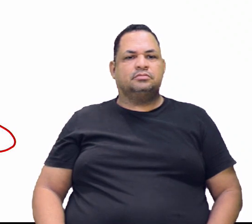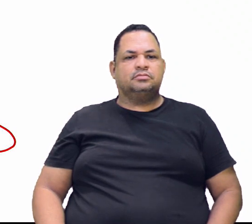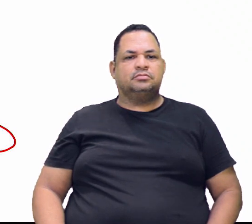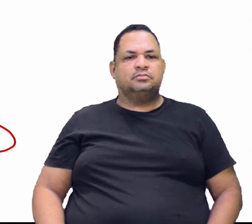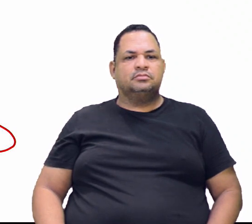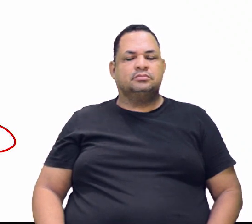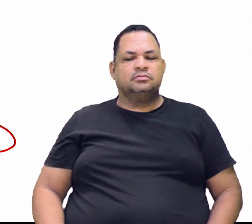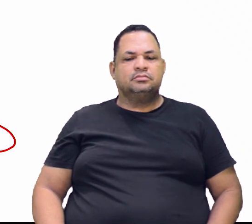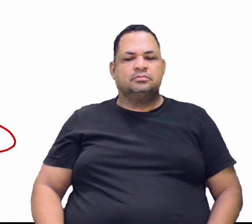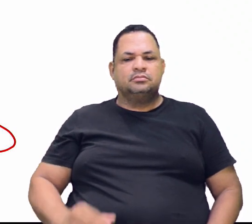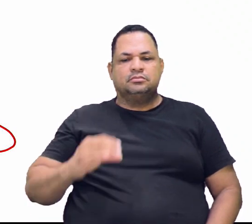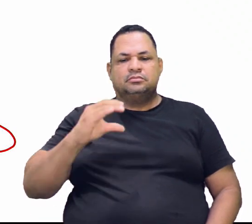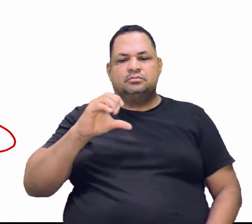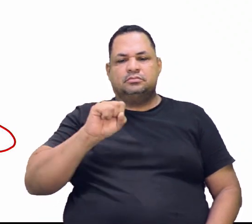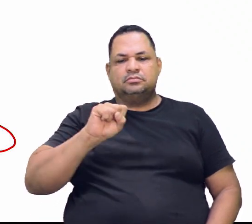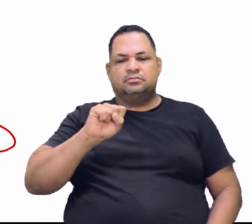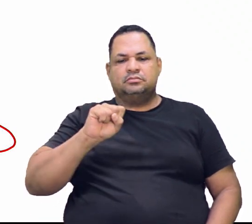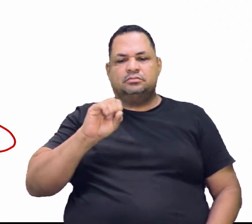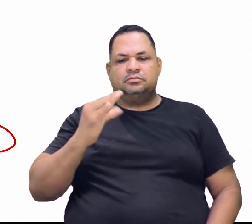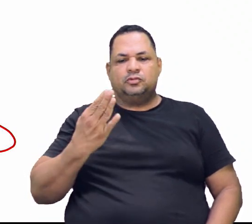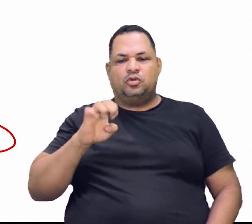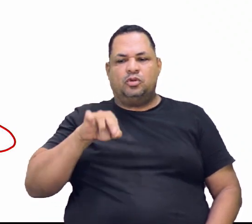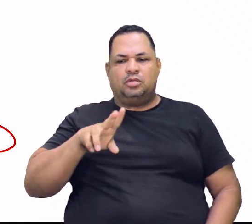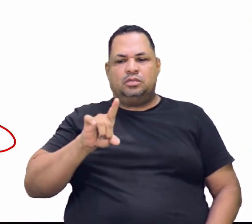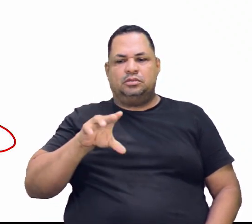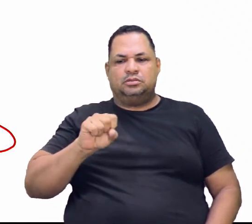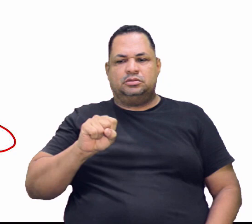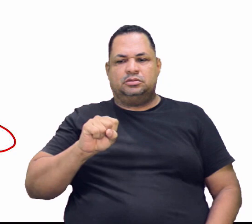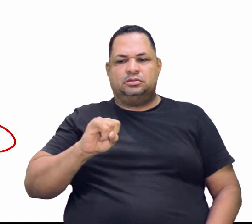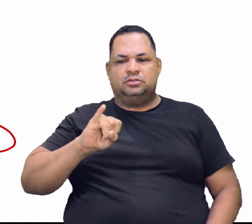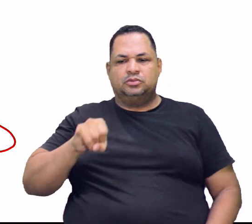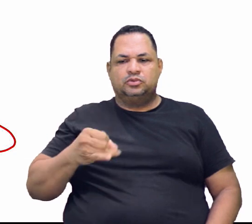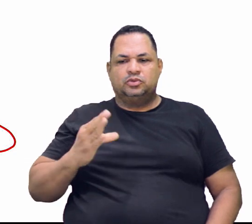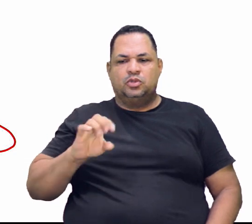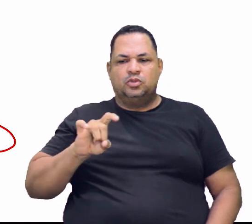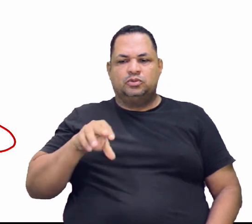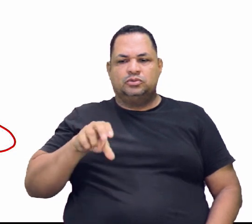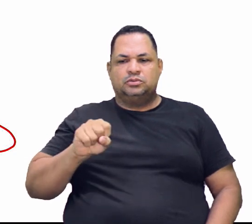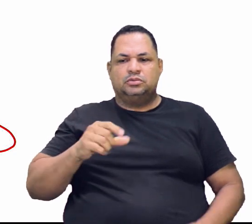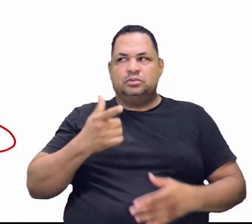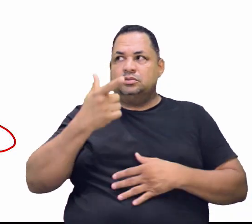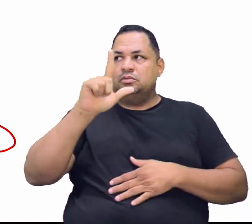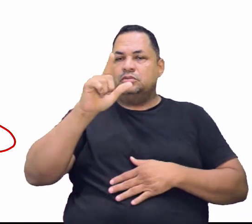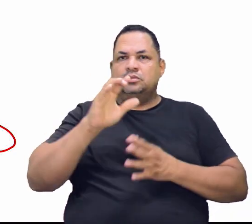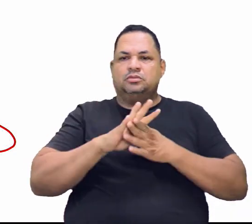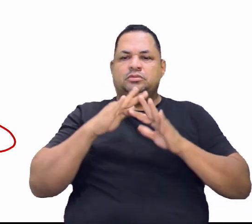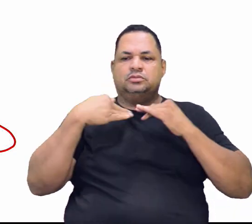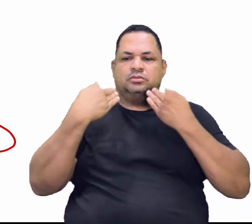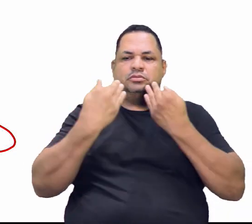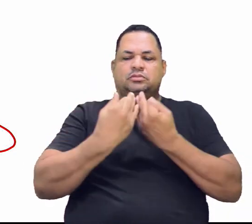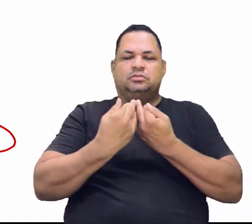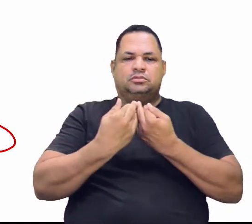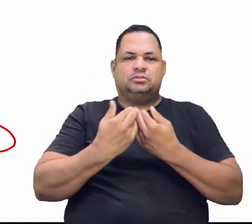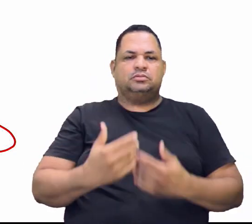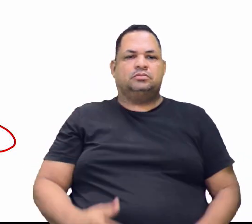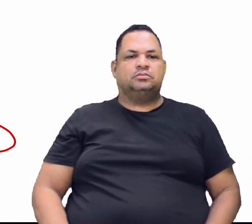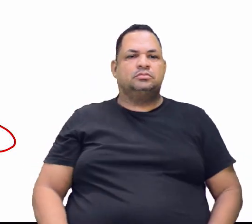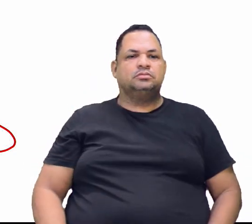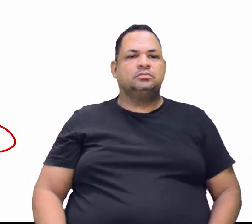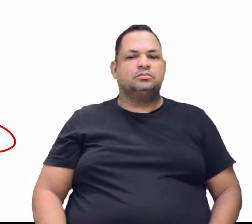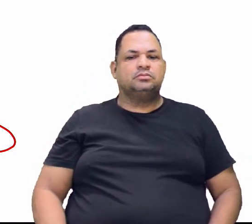legado. Os Chocknes, os Johnsons e tantos outros que deixaram aqui seus